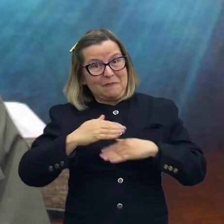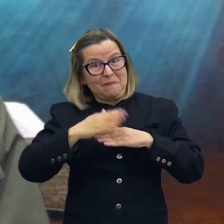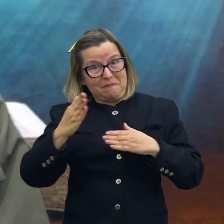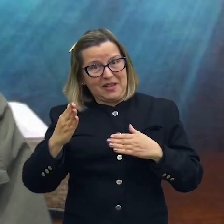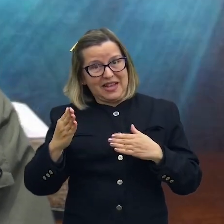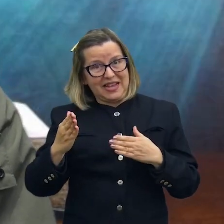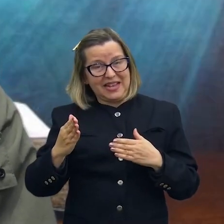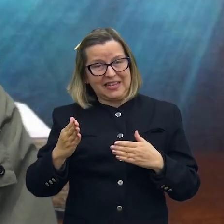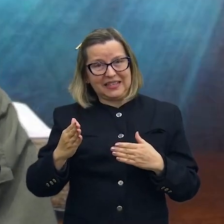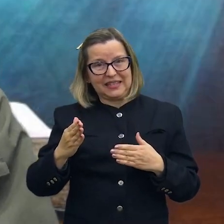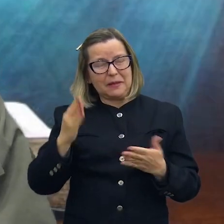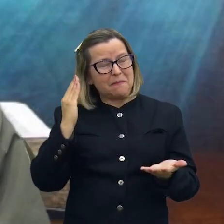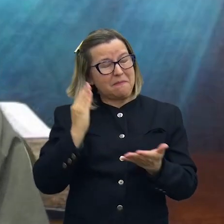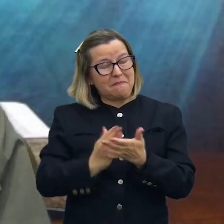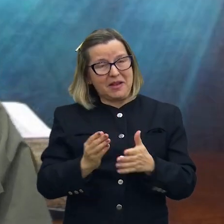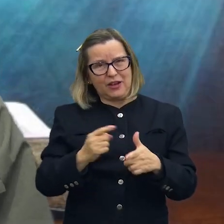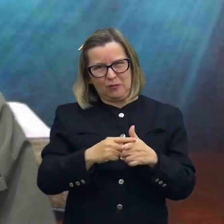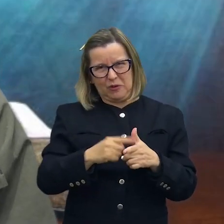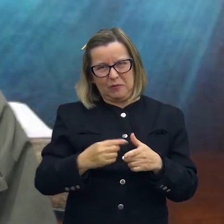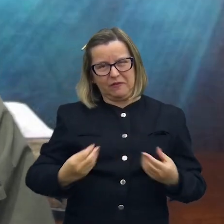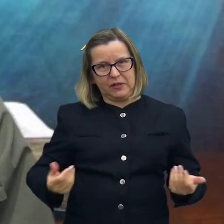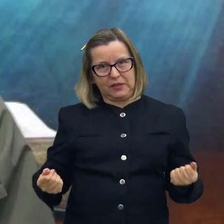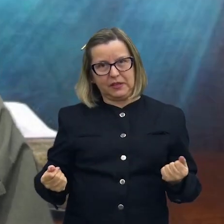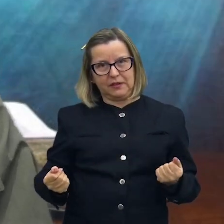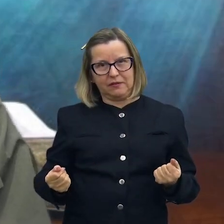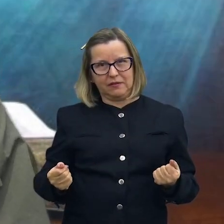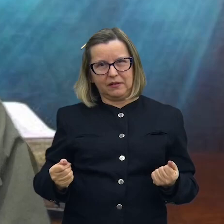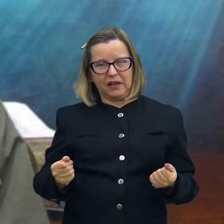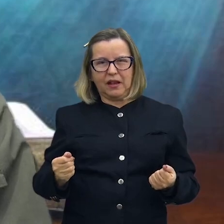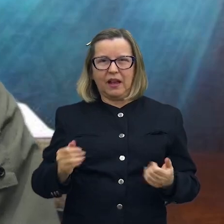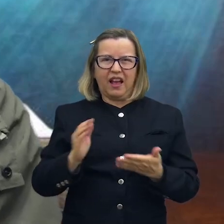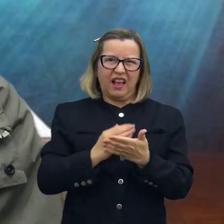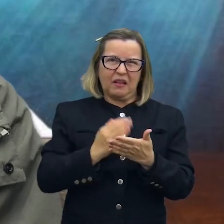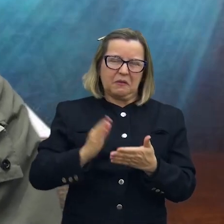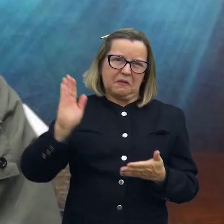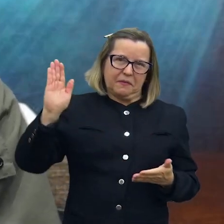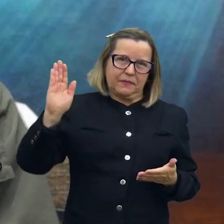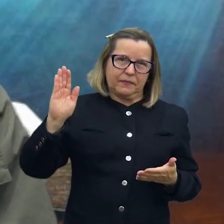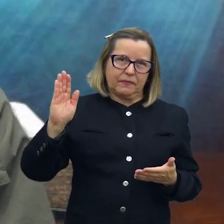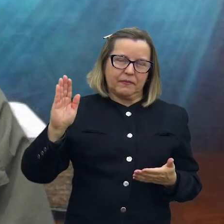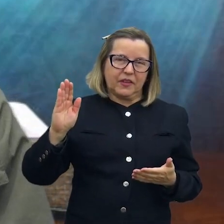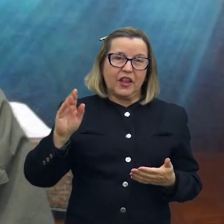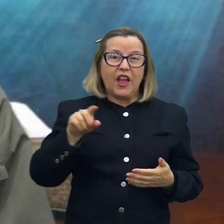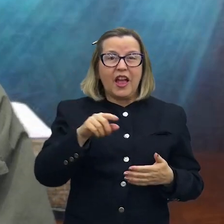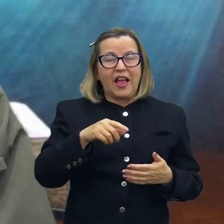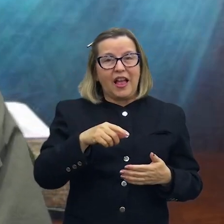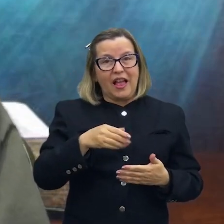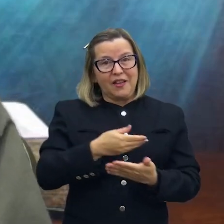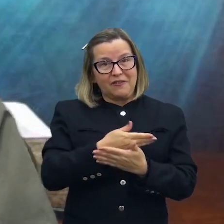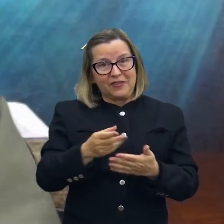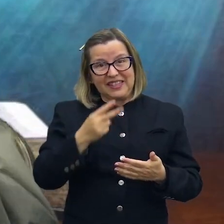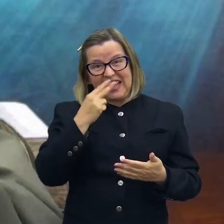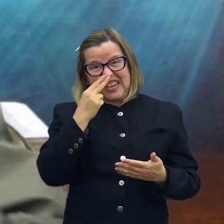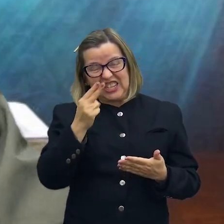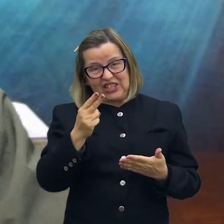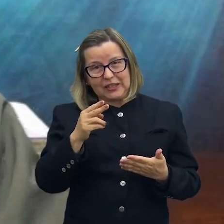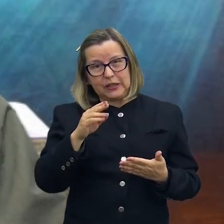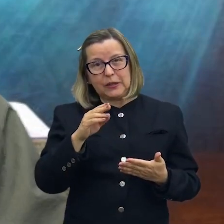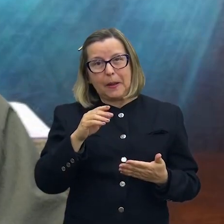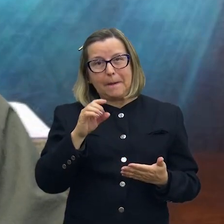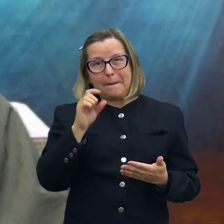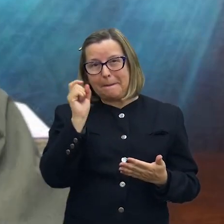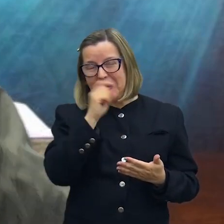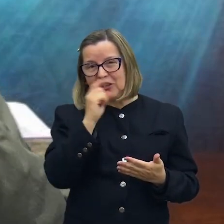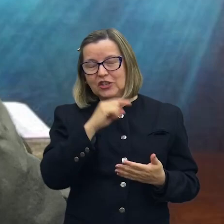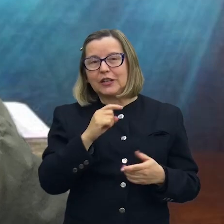mão. Eu disse assim, vocês estão acreditando na mentira. O problema não é aumentar salário. O problema é saber como se gasta o